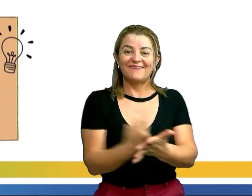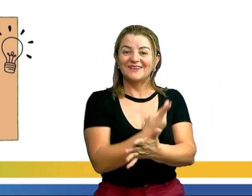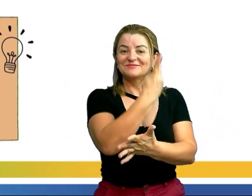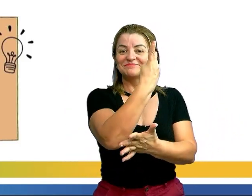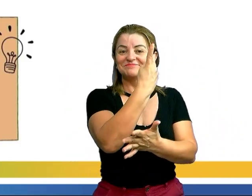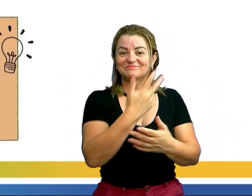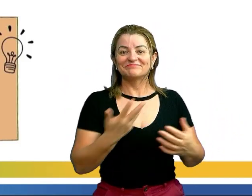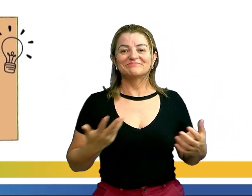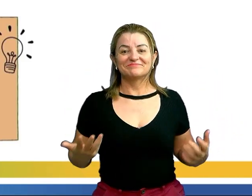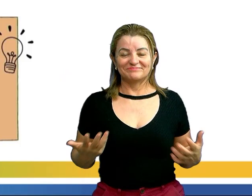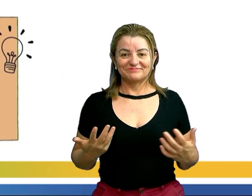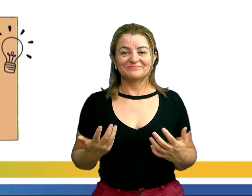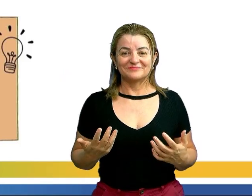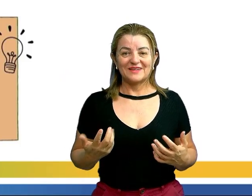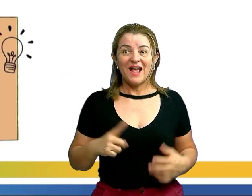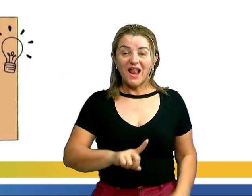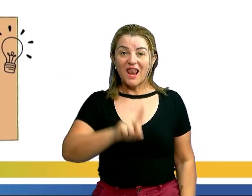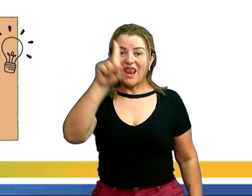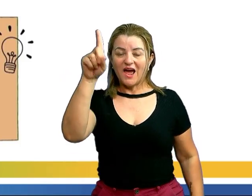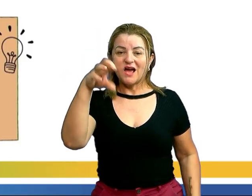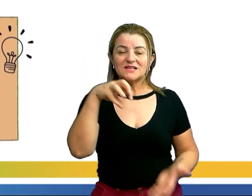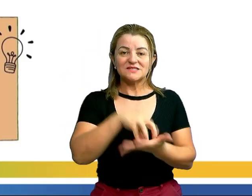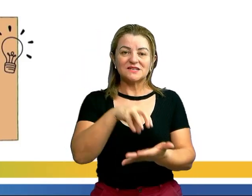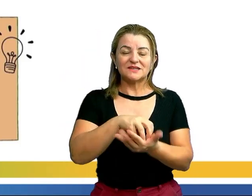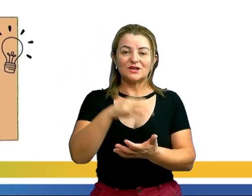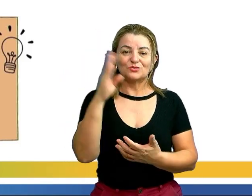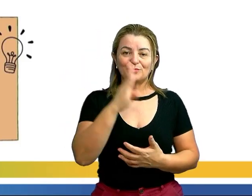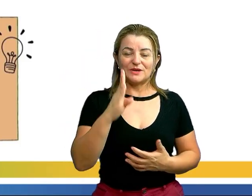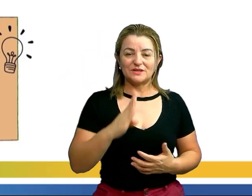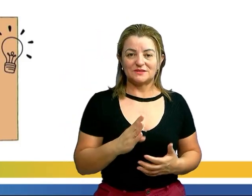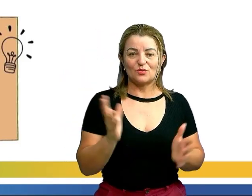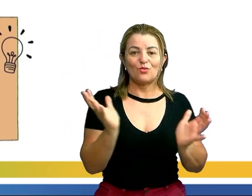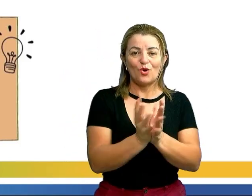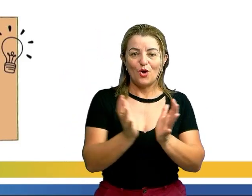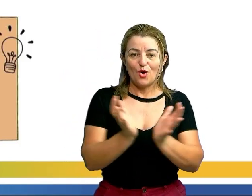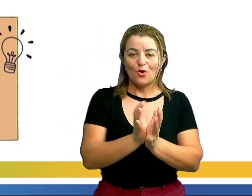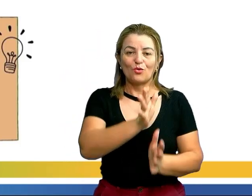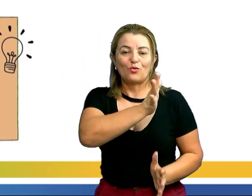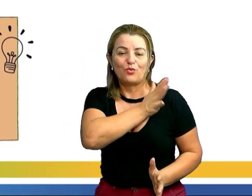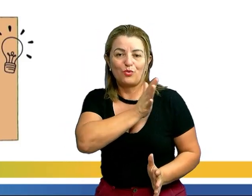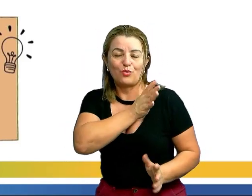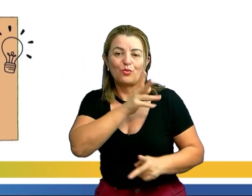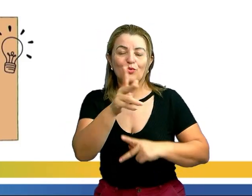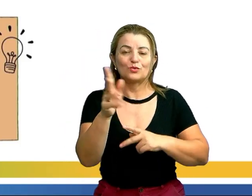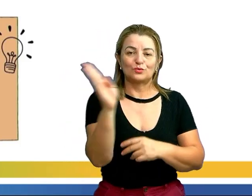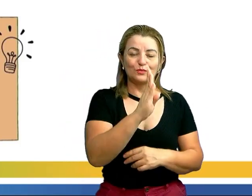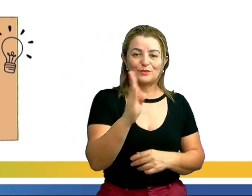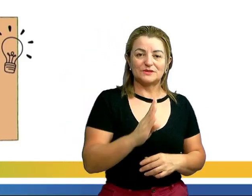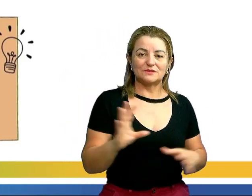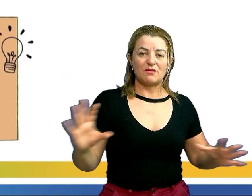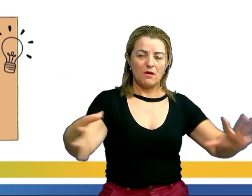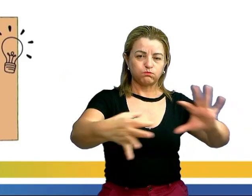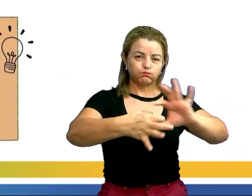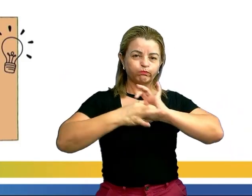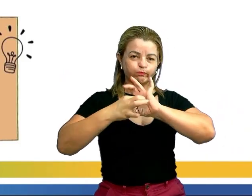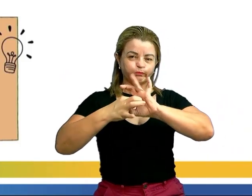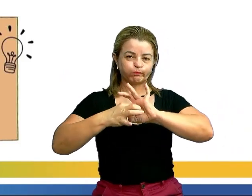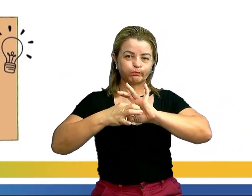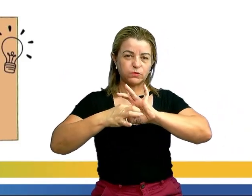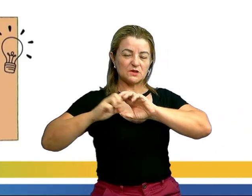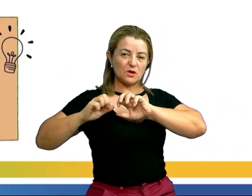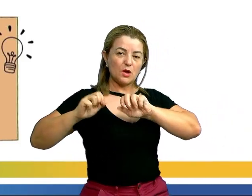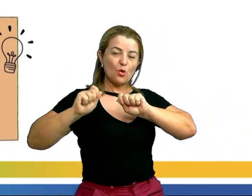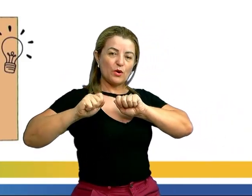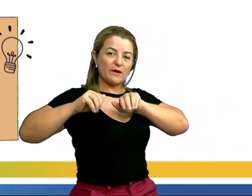Goulart, na Central do Brasil. Aí a elite brasileira se reúne e faz a marcha